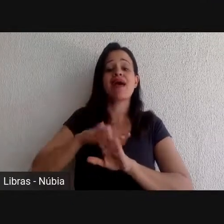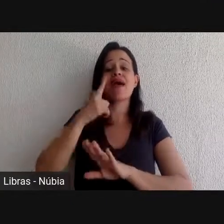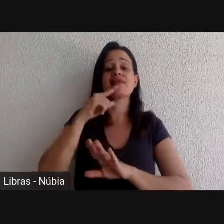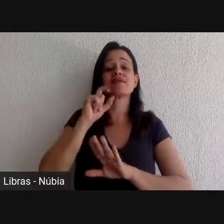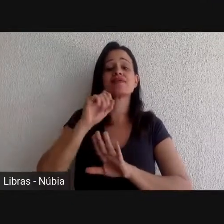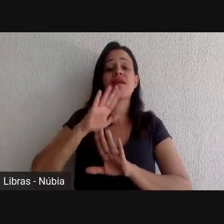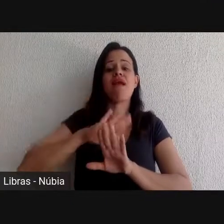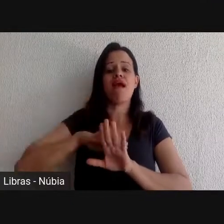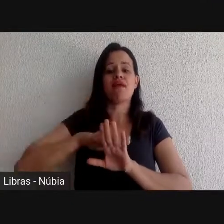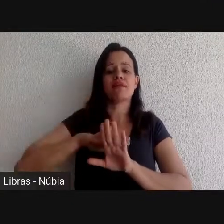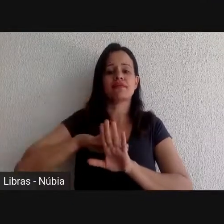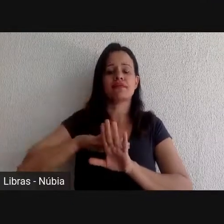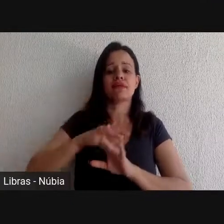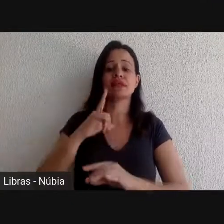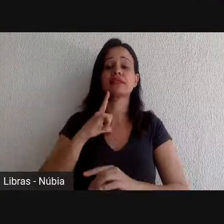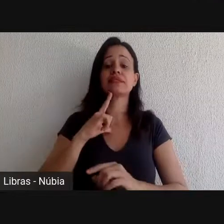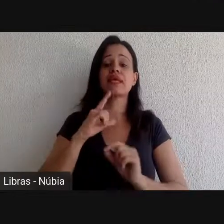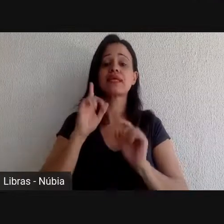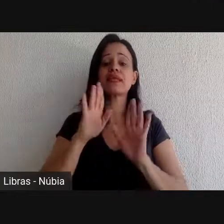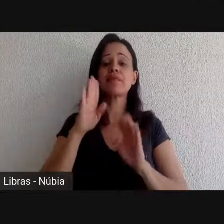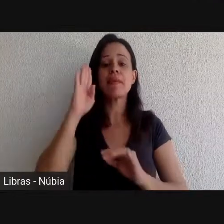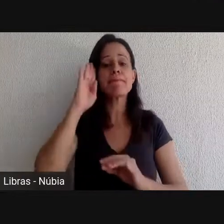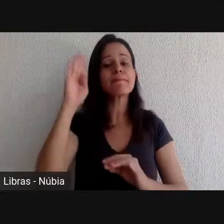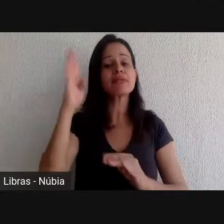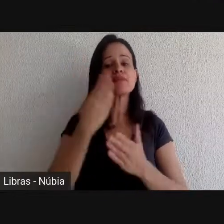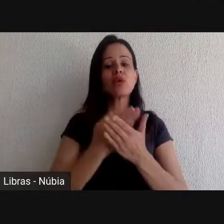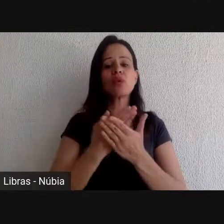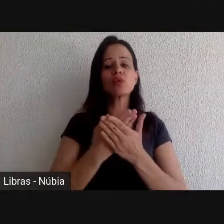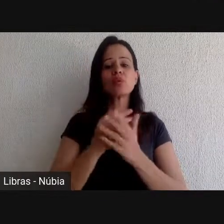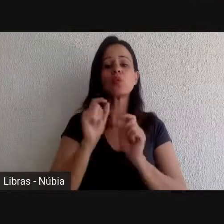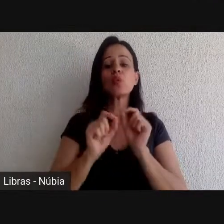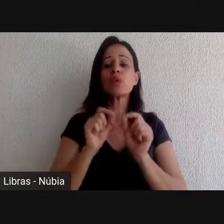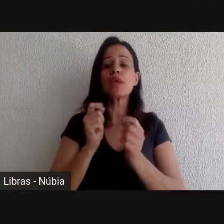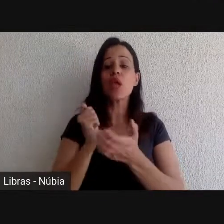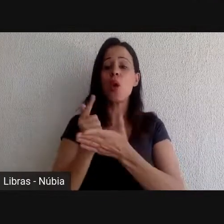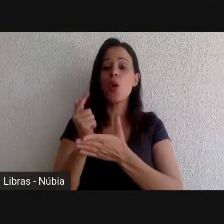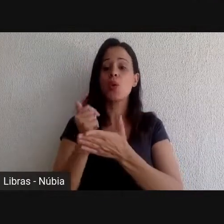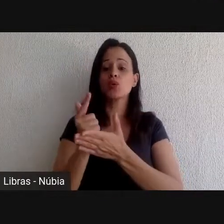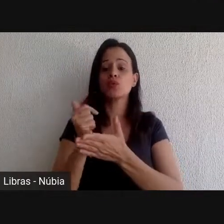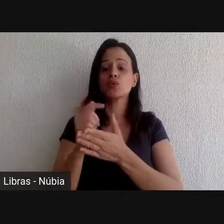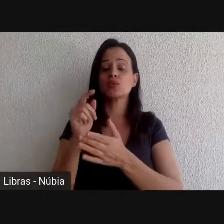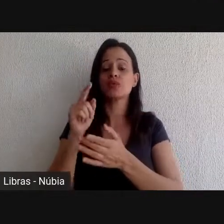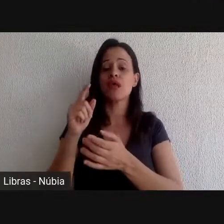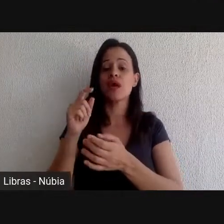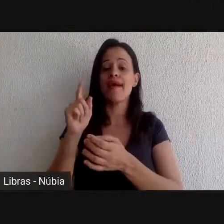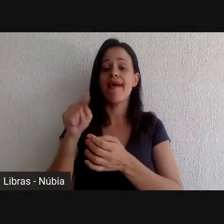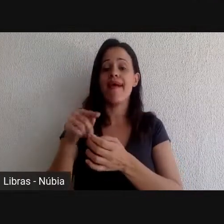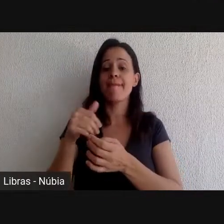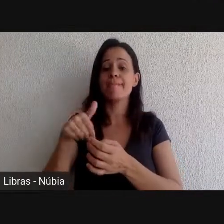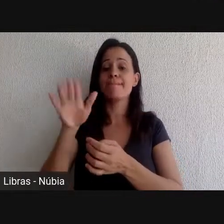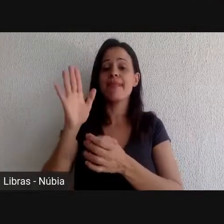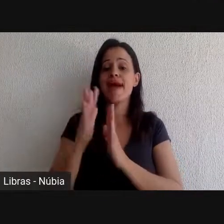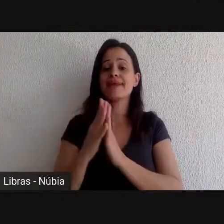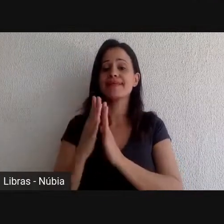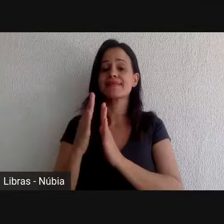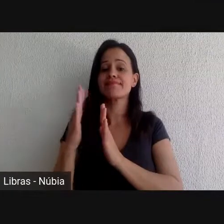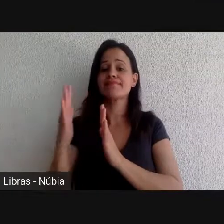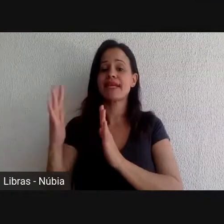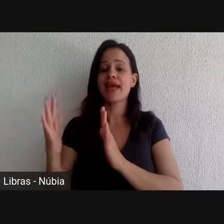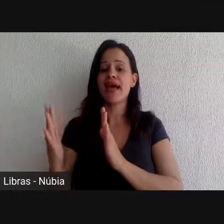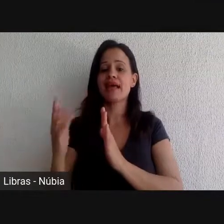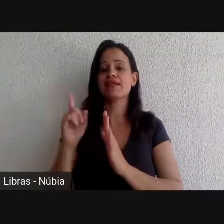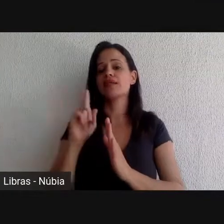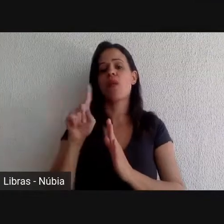resultado principal do estudo é justamente mostrar que o que consome mais prazo no licenciamento ambiental não é a etapa de análise